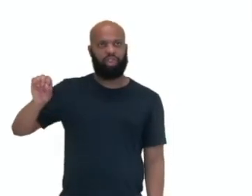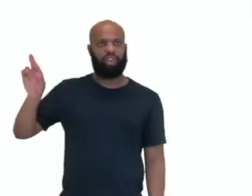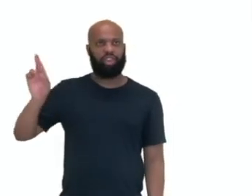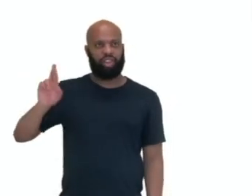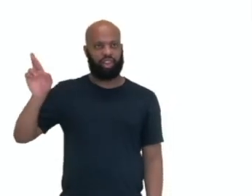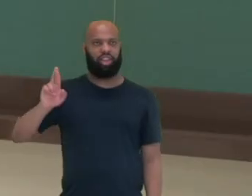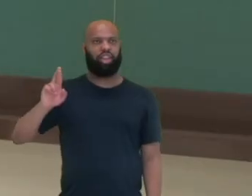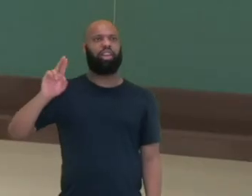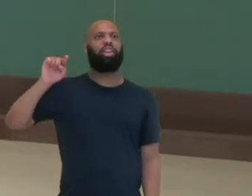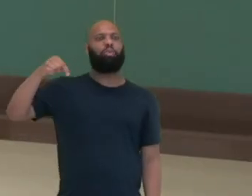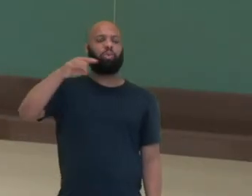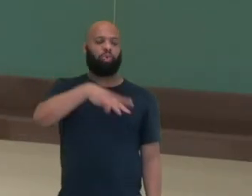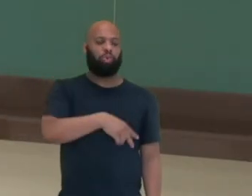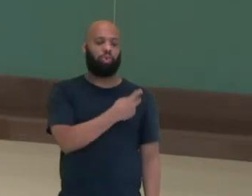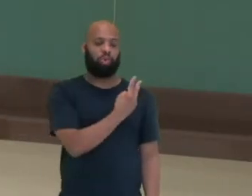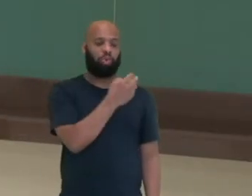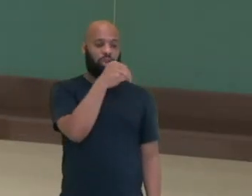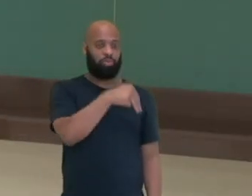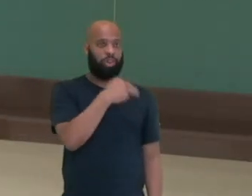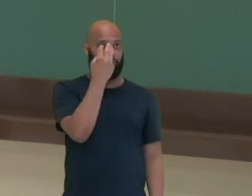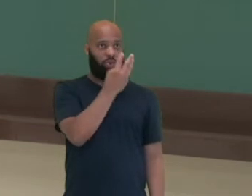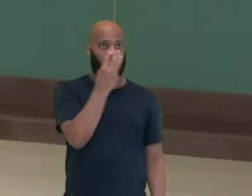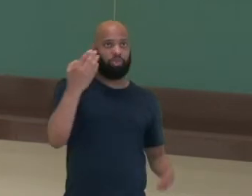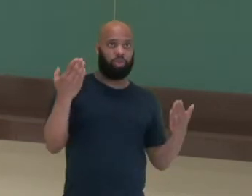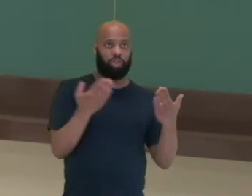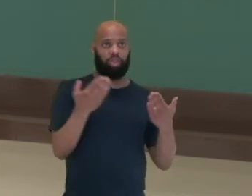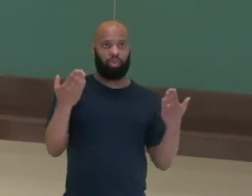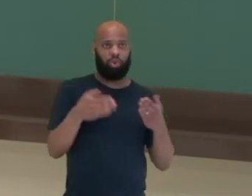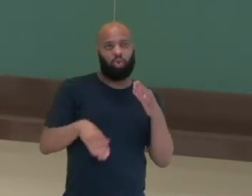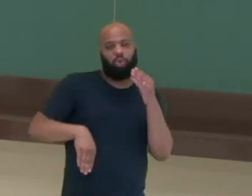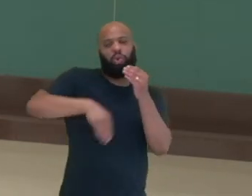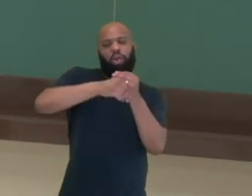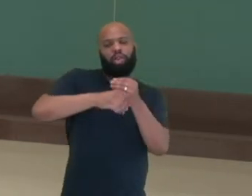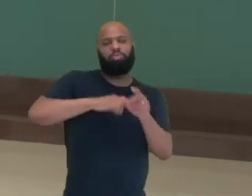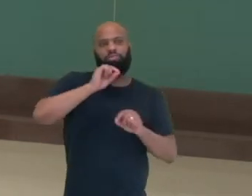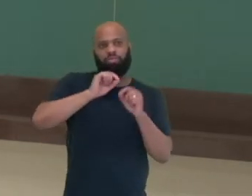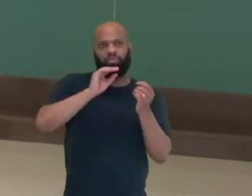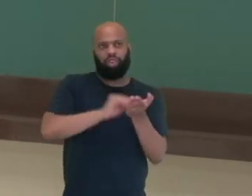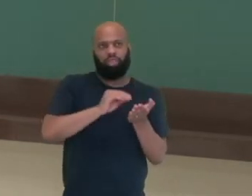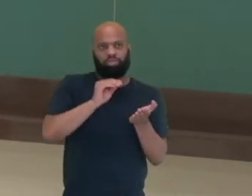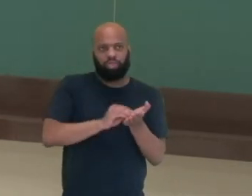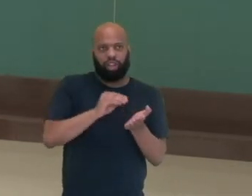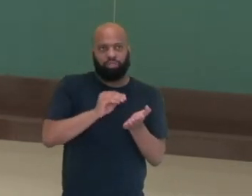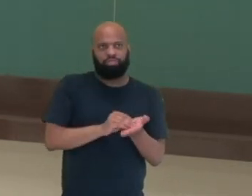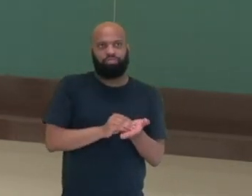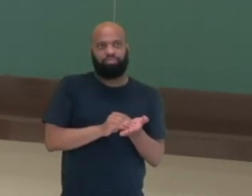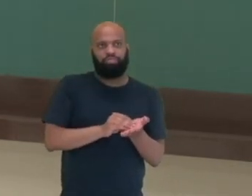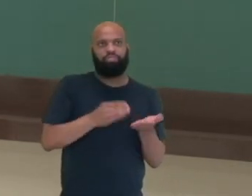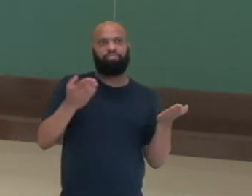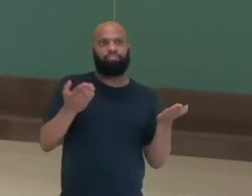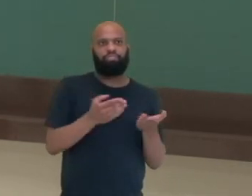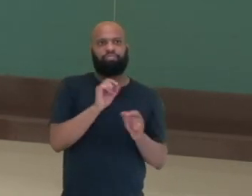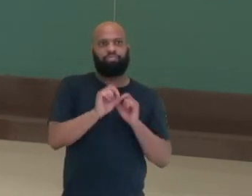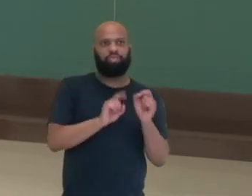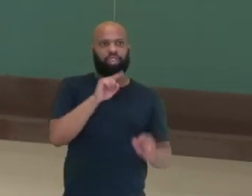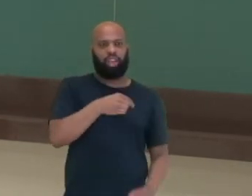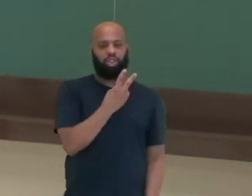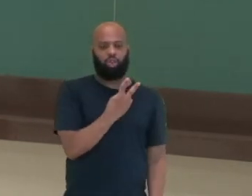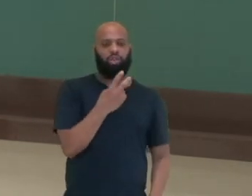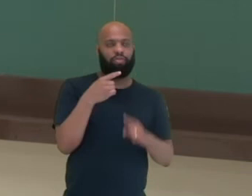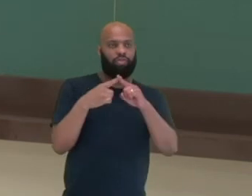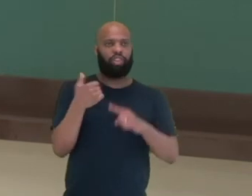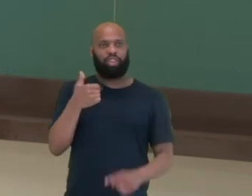R$90. E se a gente fazer agora essa complementação aqui, ó, de mais 2 metros cúbicos a R$10,